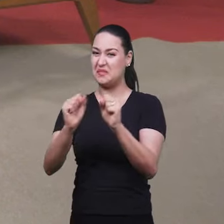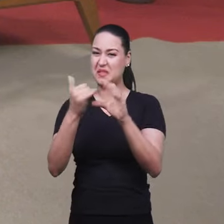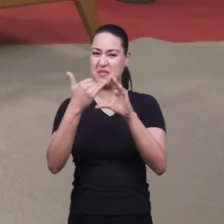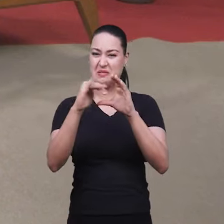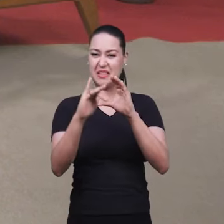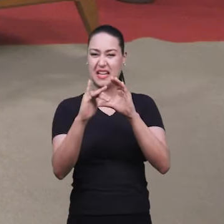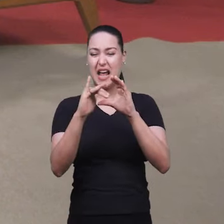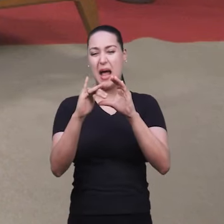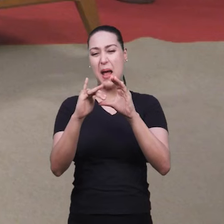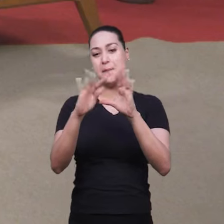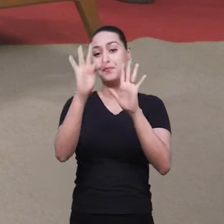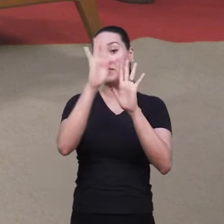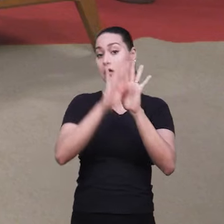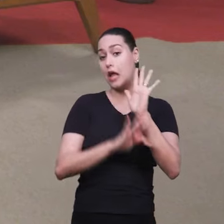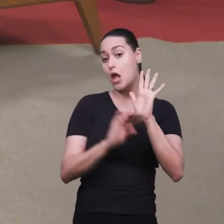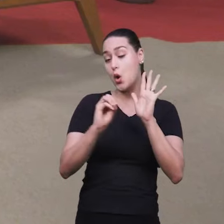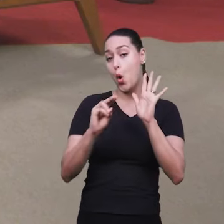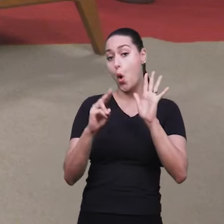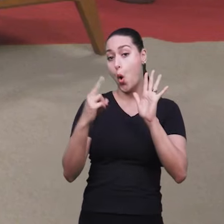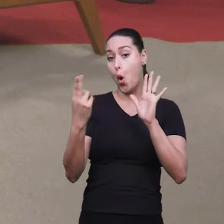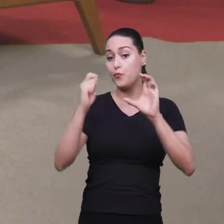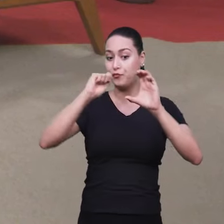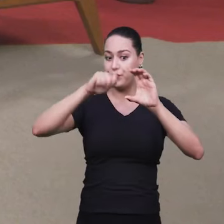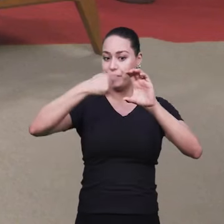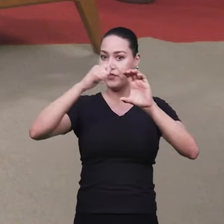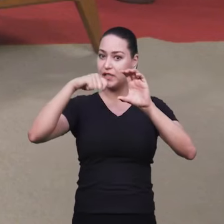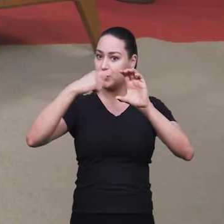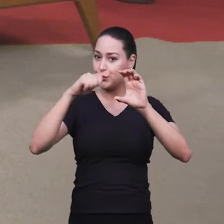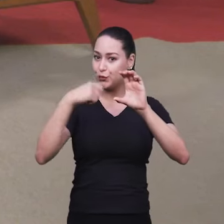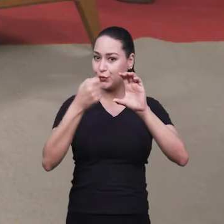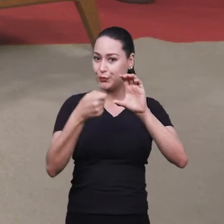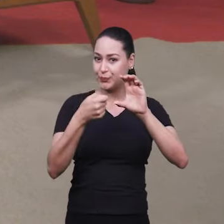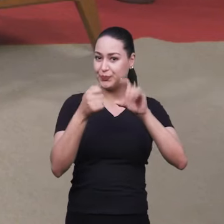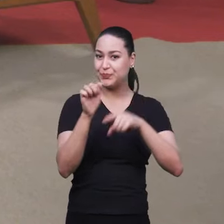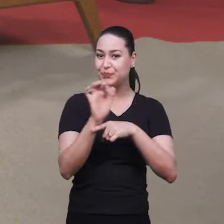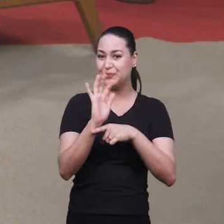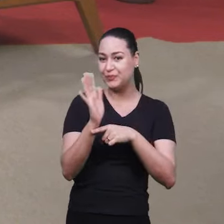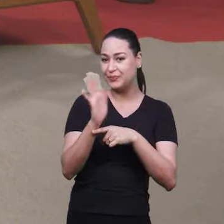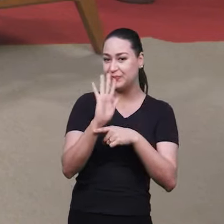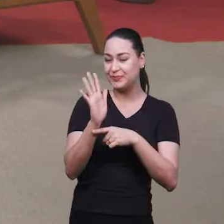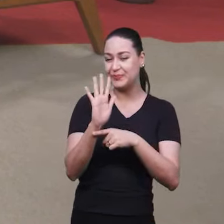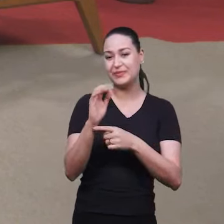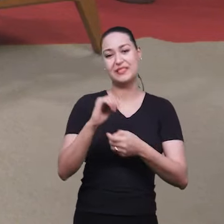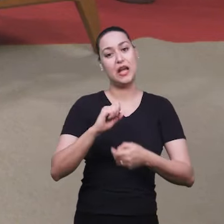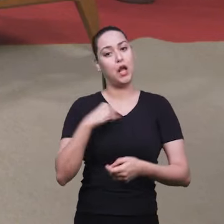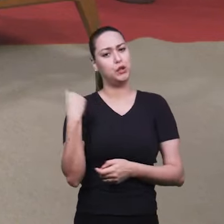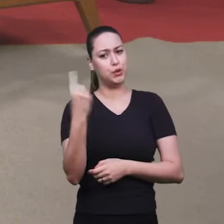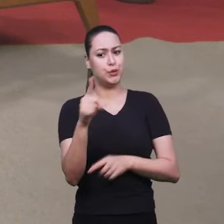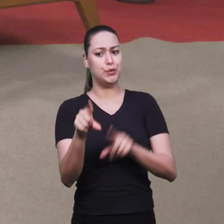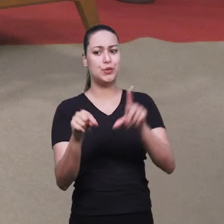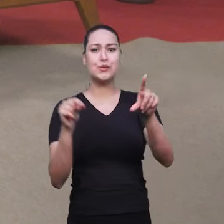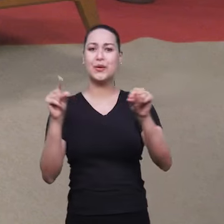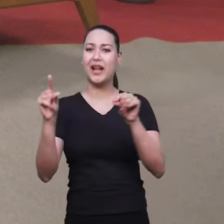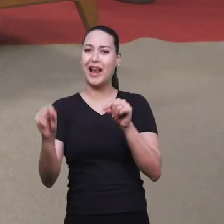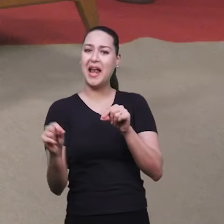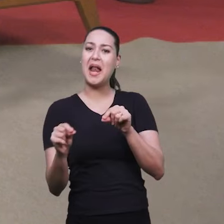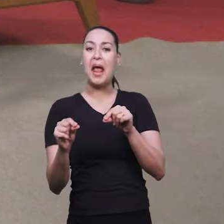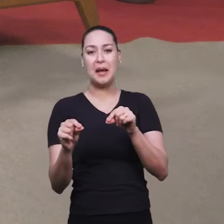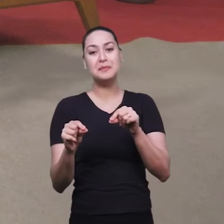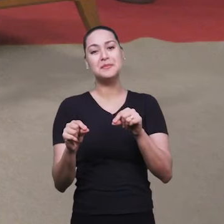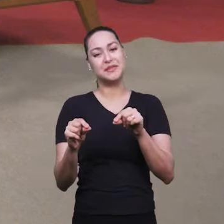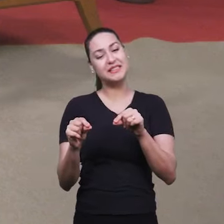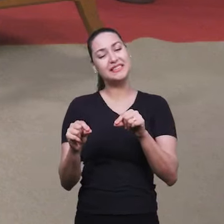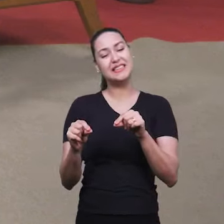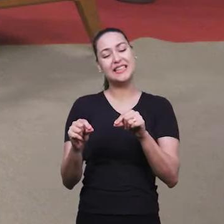uma mensagem por texto ou em vídeo. E a gente escolhe algumas e traz aqui, em toda edição do programa, algumas das que